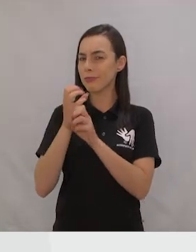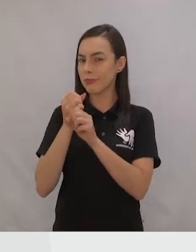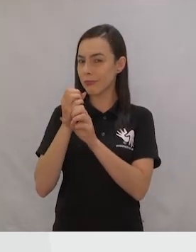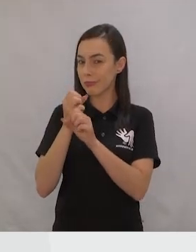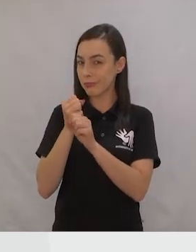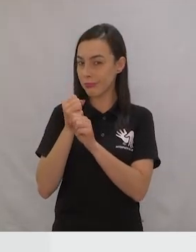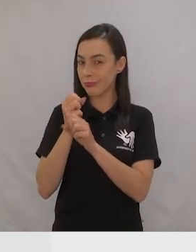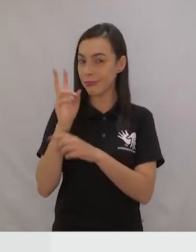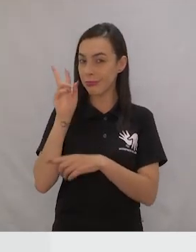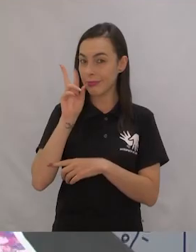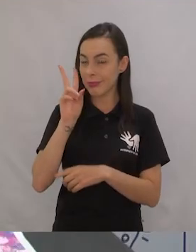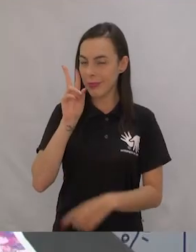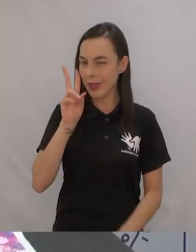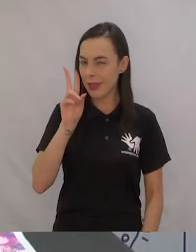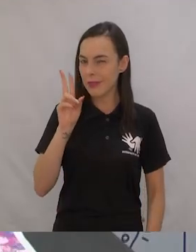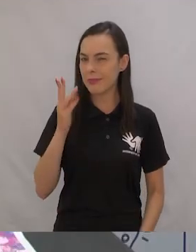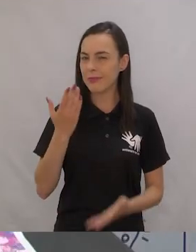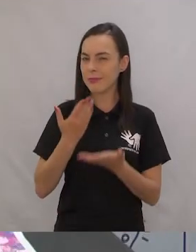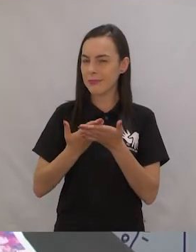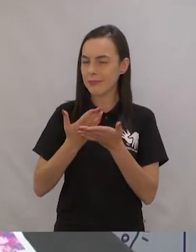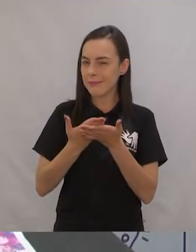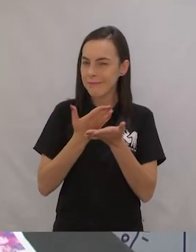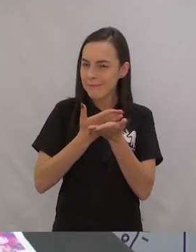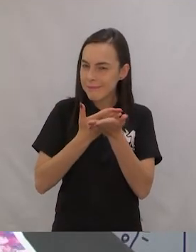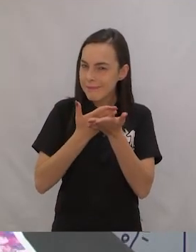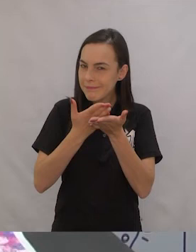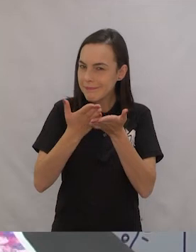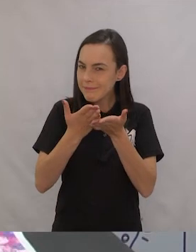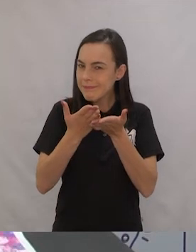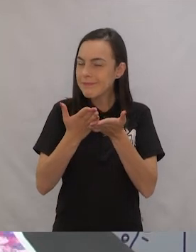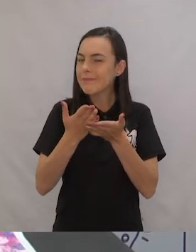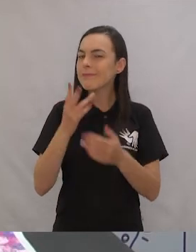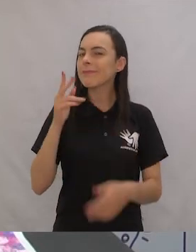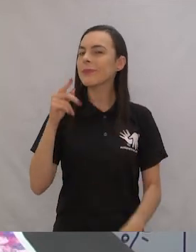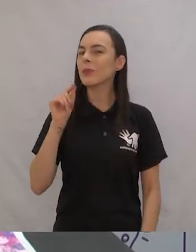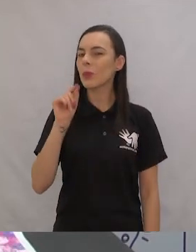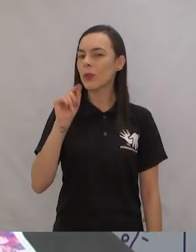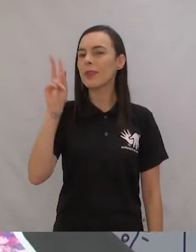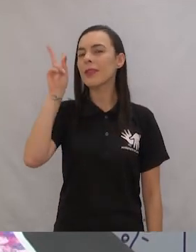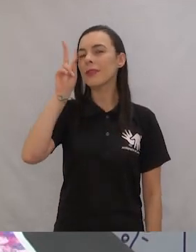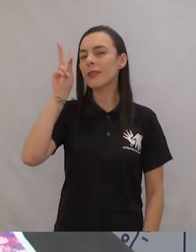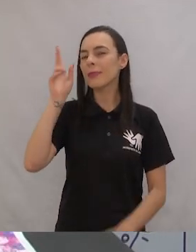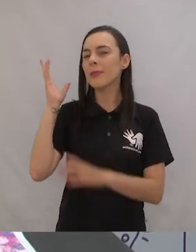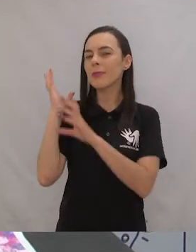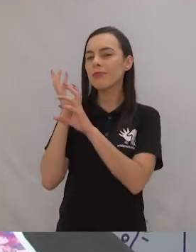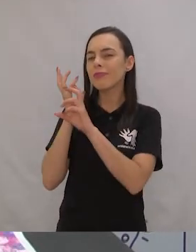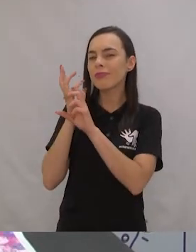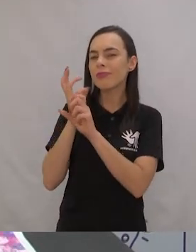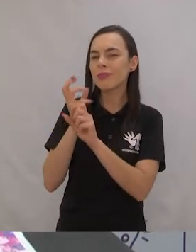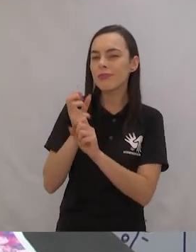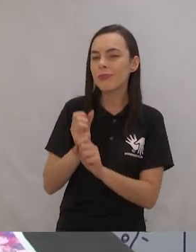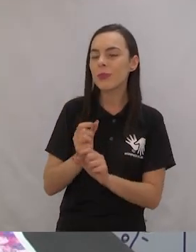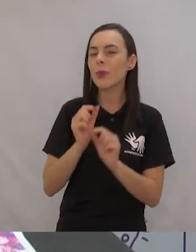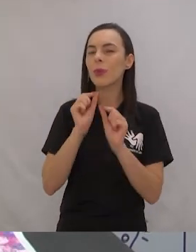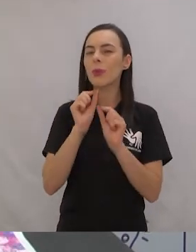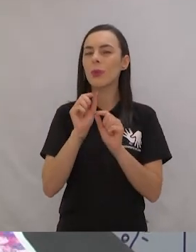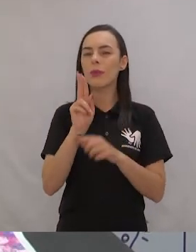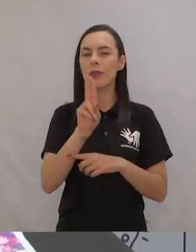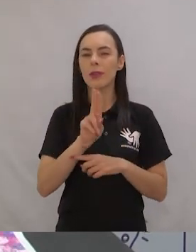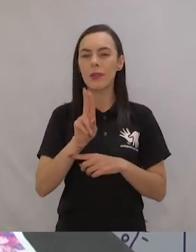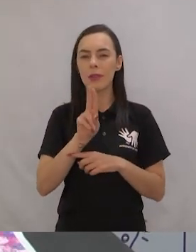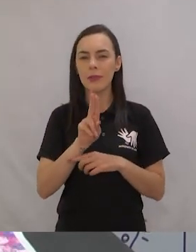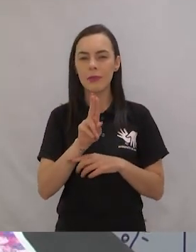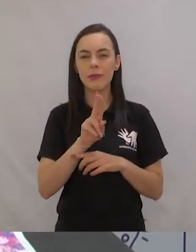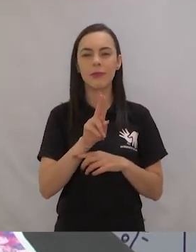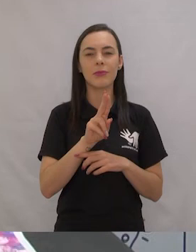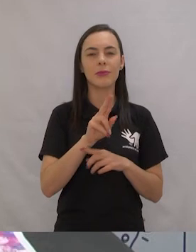bem! Lembram lá no início da nossa aula que nós recordamos as operações fundamentais